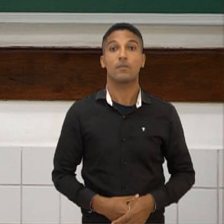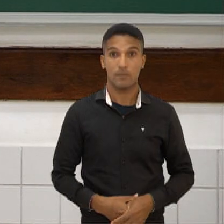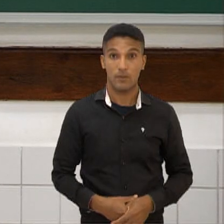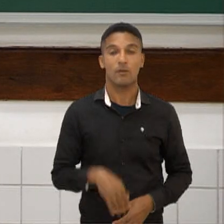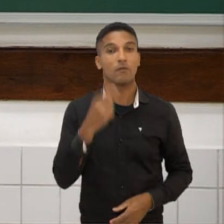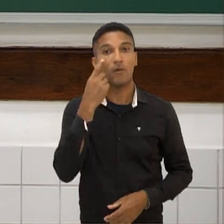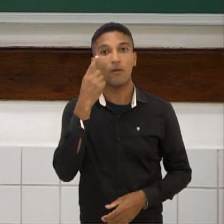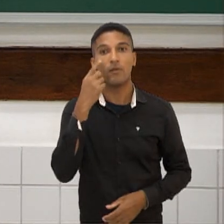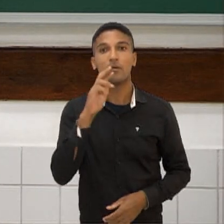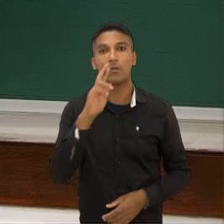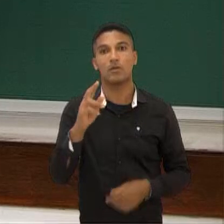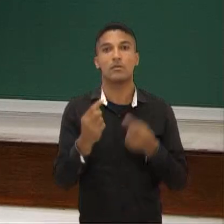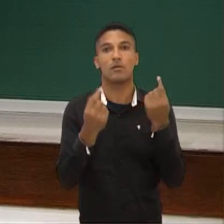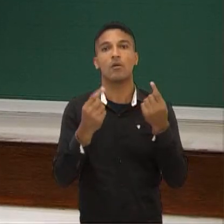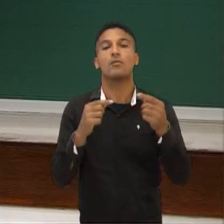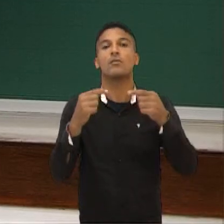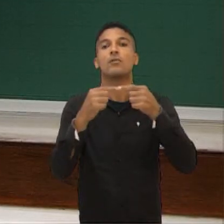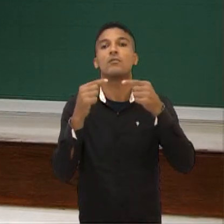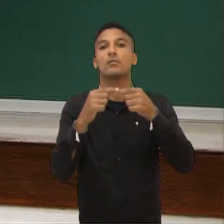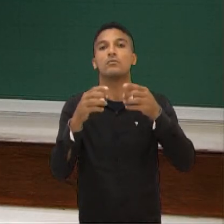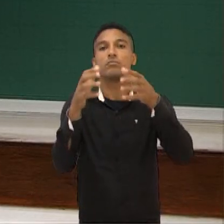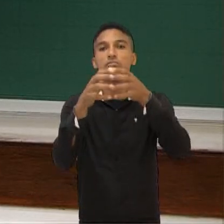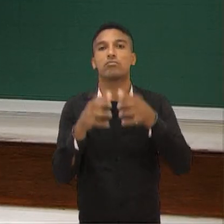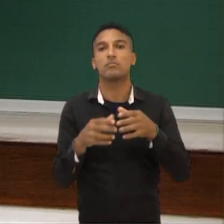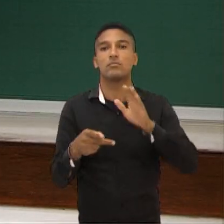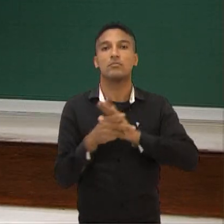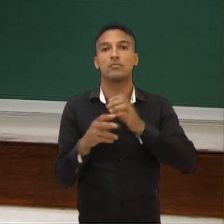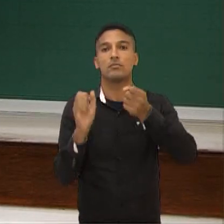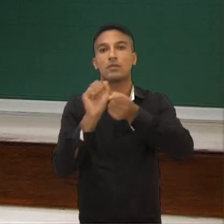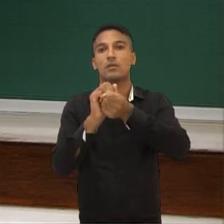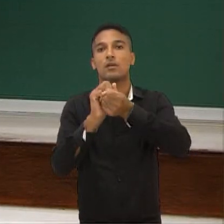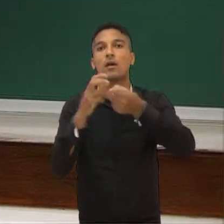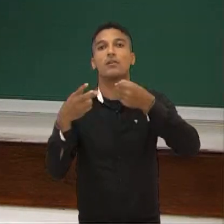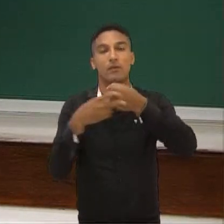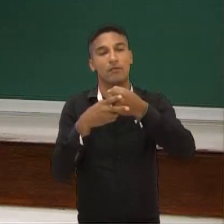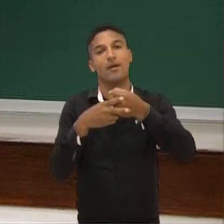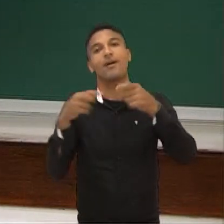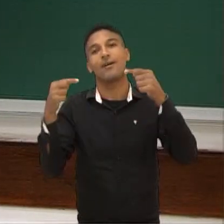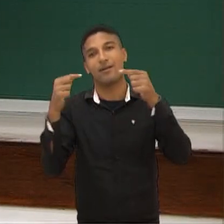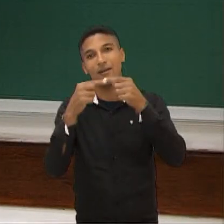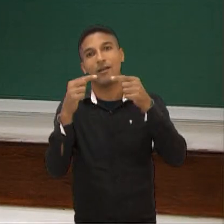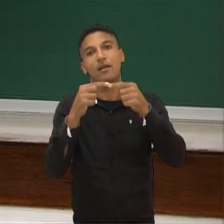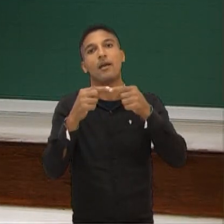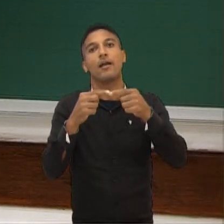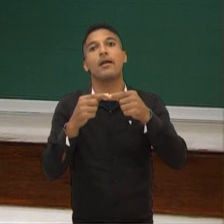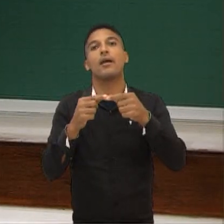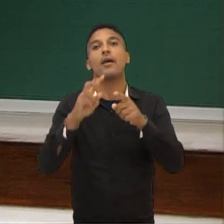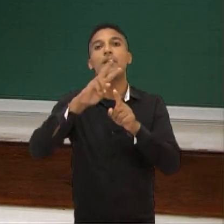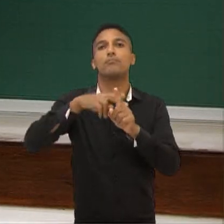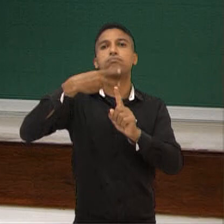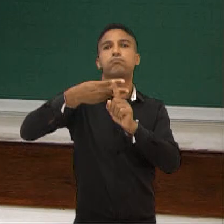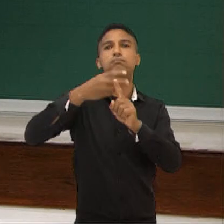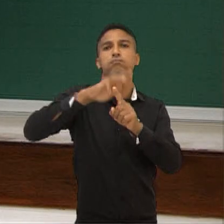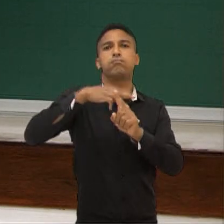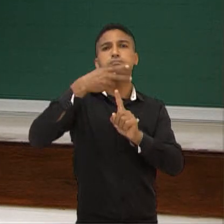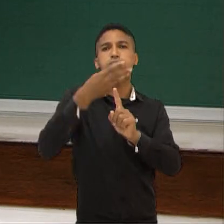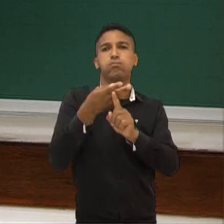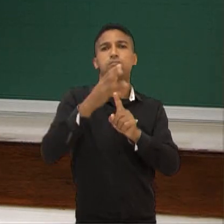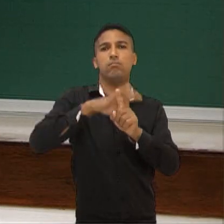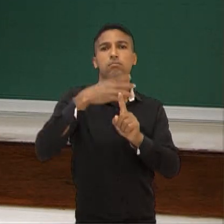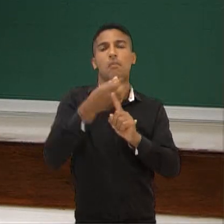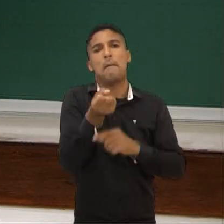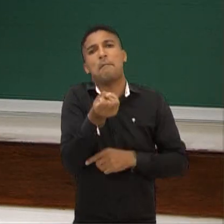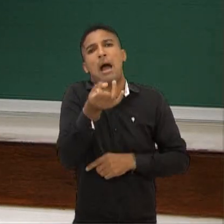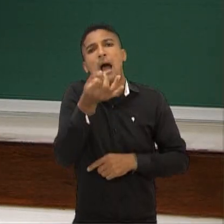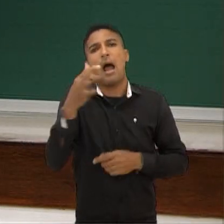A ver, então, a classificação de mais, né, é um advérbio de quantidade, de quantidade.